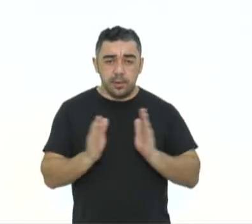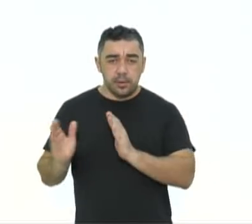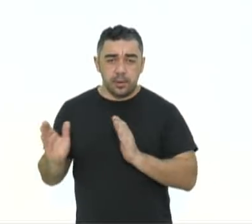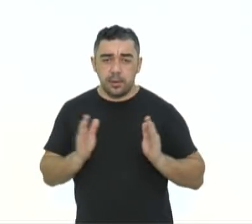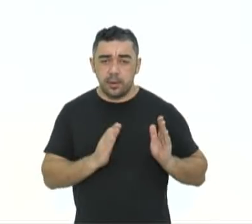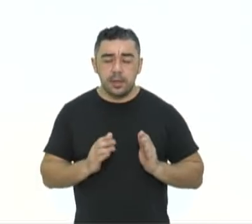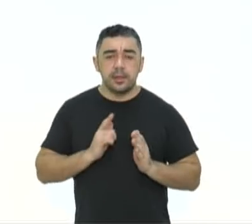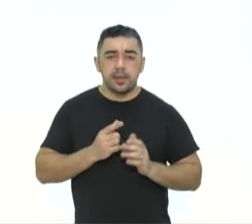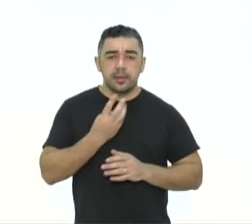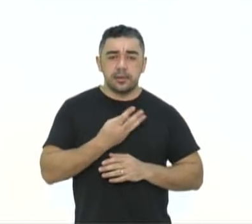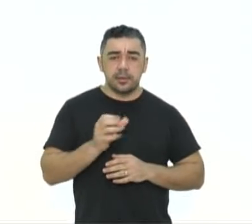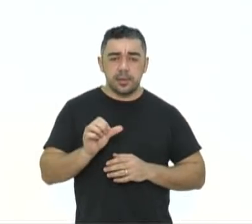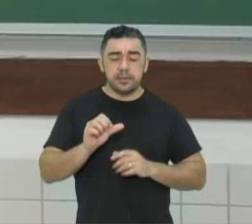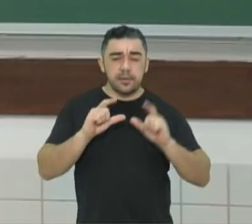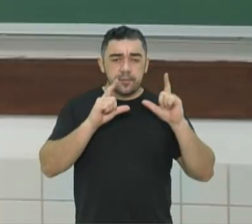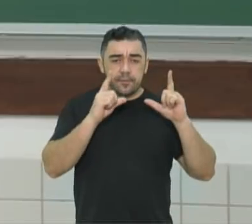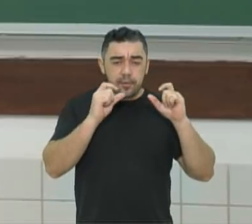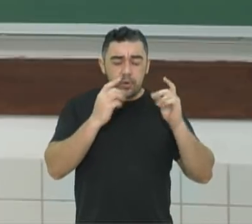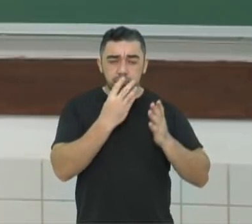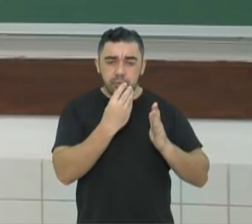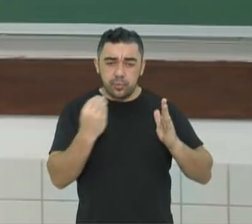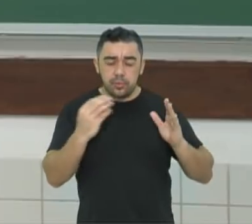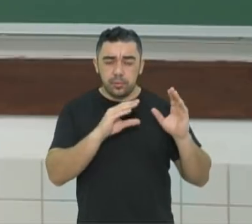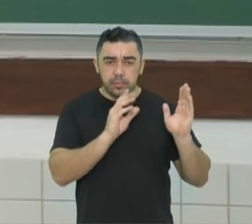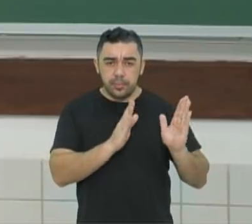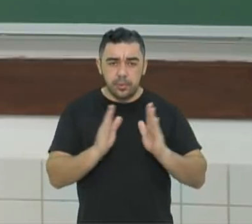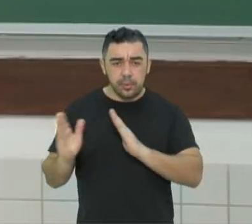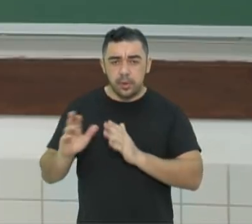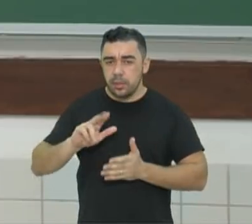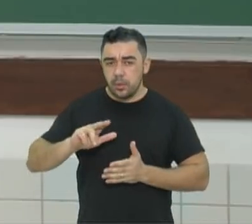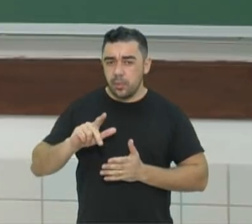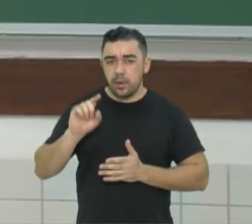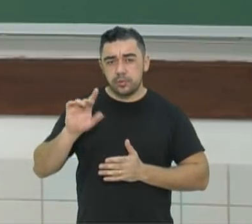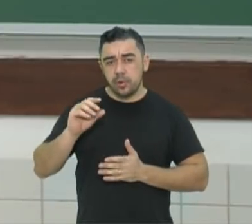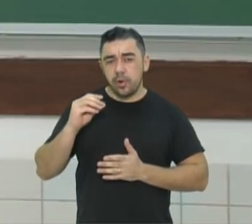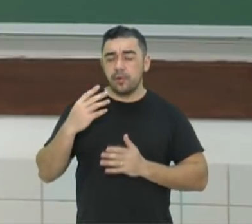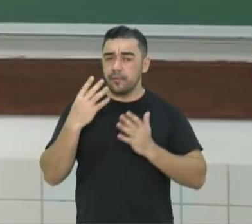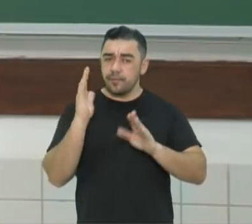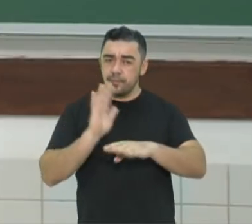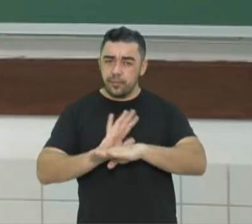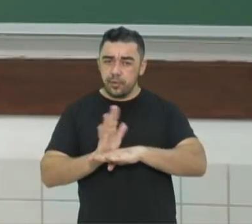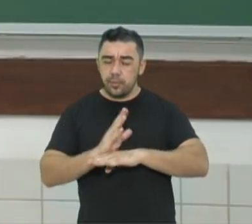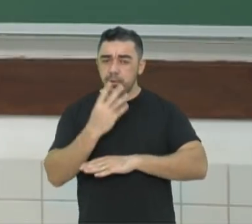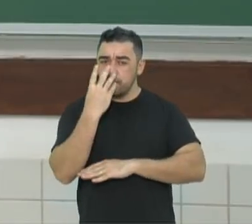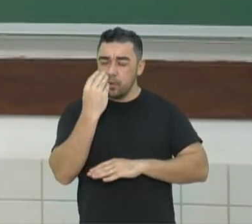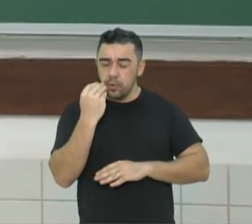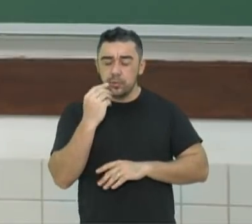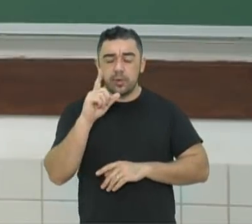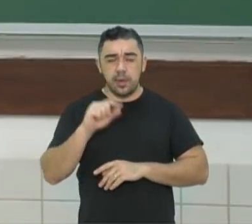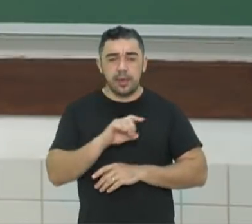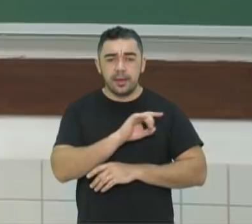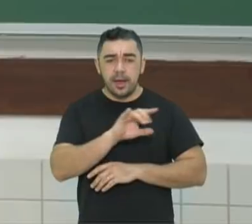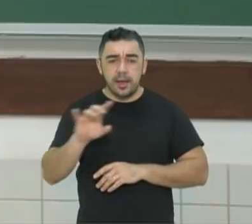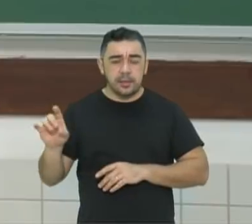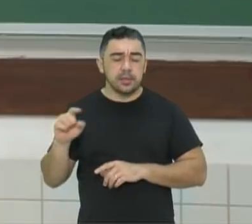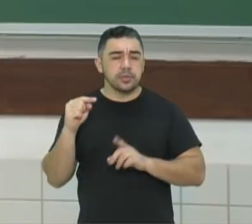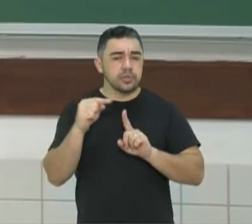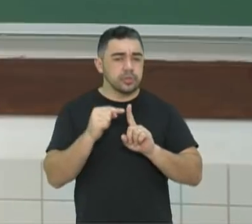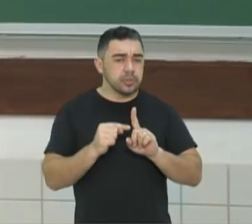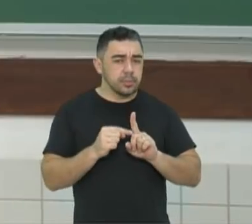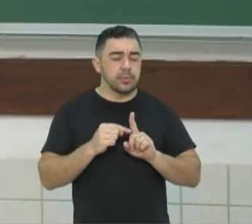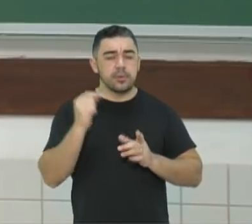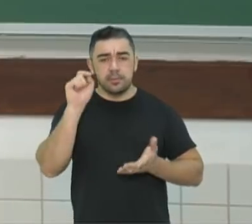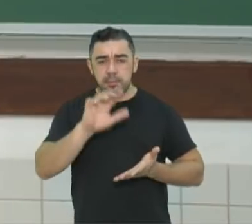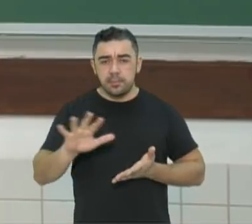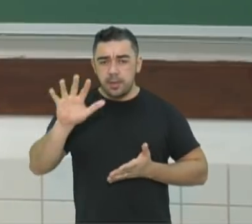36 fotogramas. Lógico que o fotograma não está ligado somente a um filme fotográfico, ele está ligado a cada tipo de imagem separadamente que